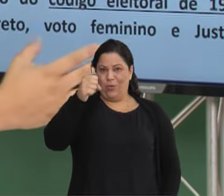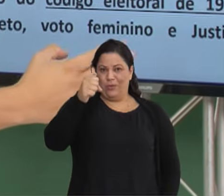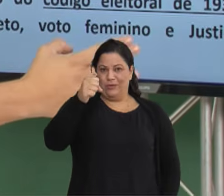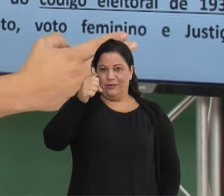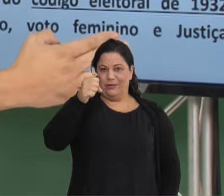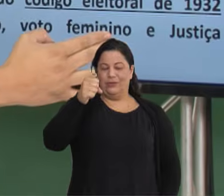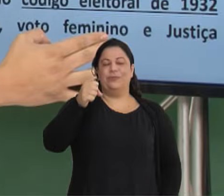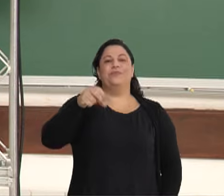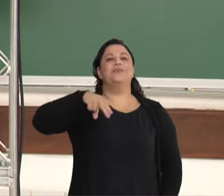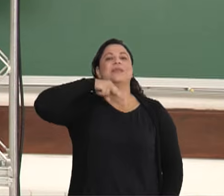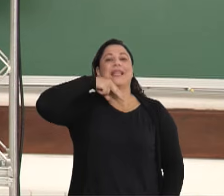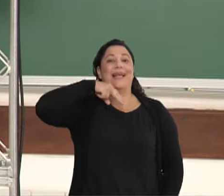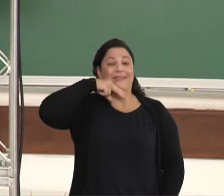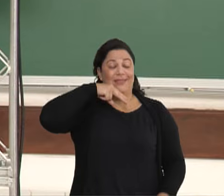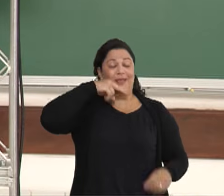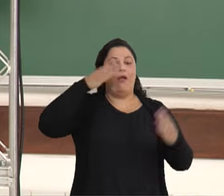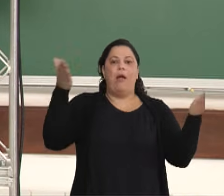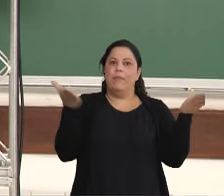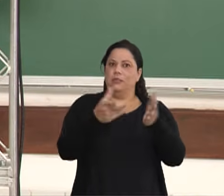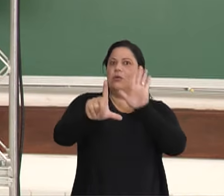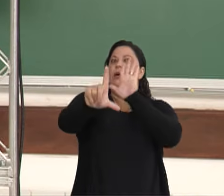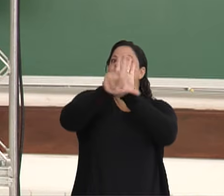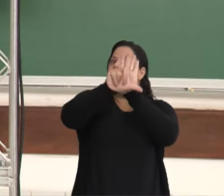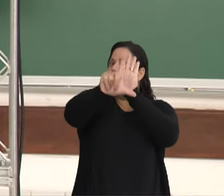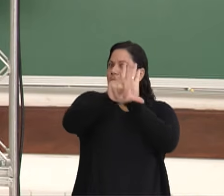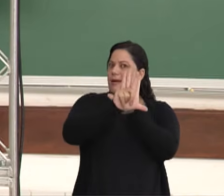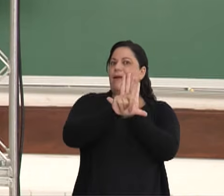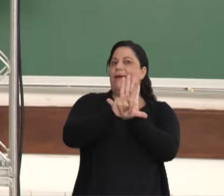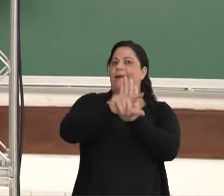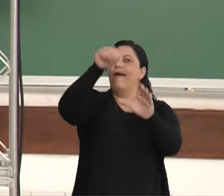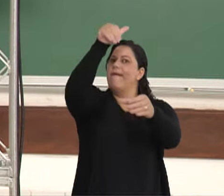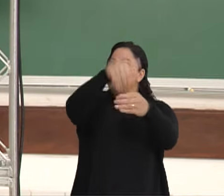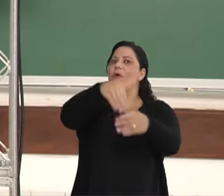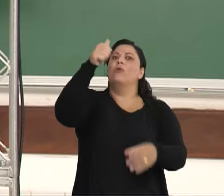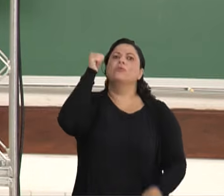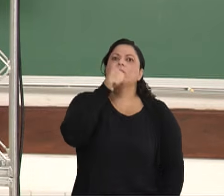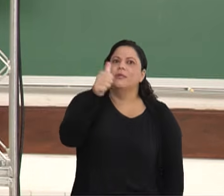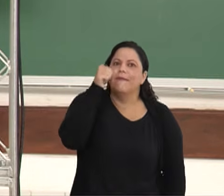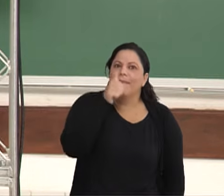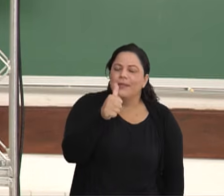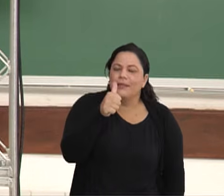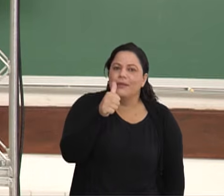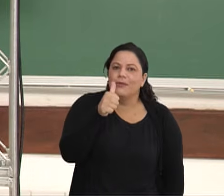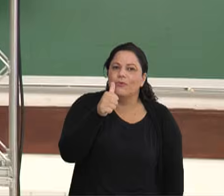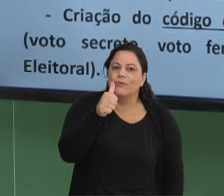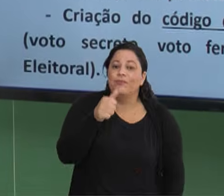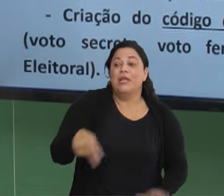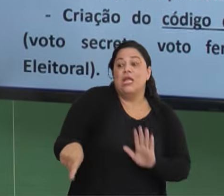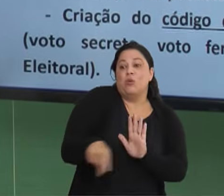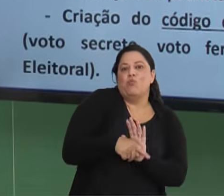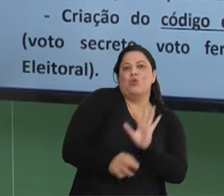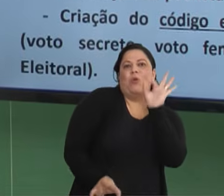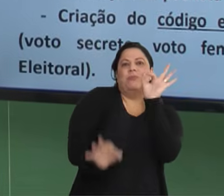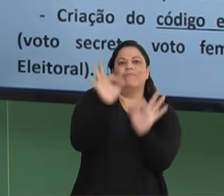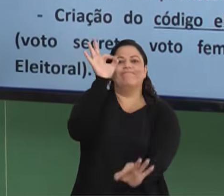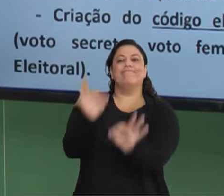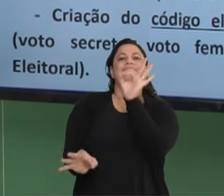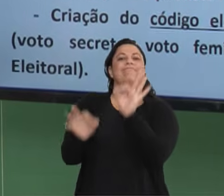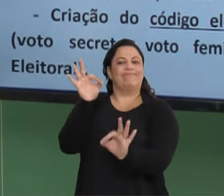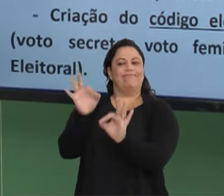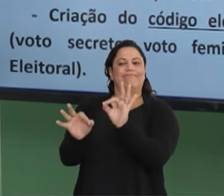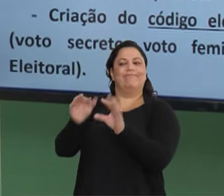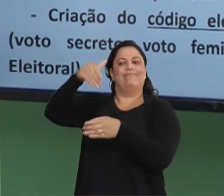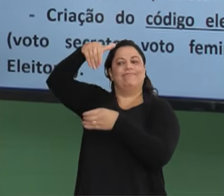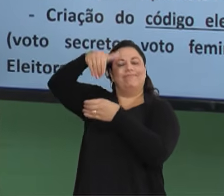agora apareceu como lei nacional. E ainda a criação de uma justiça eleitoral independente. Não é